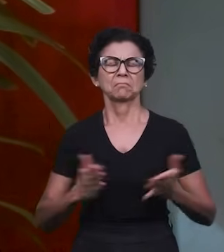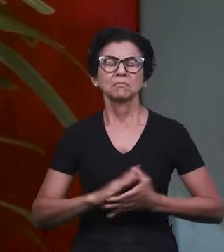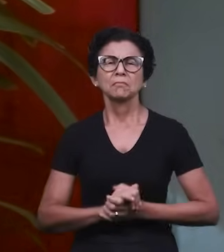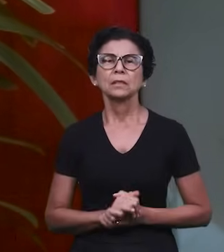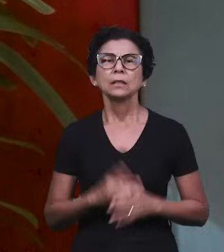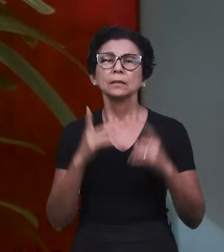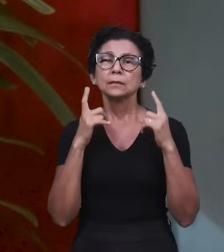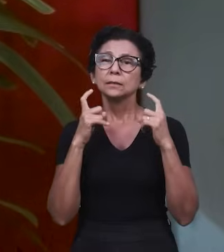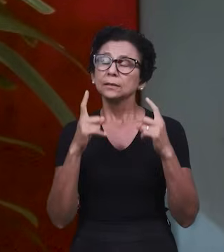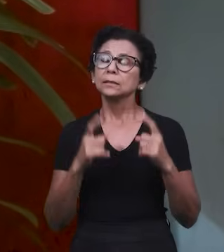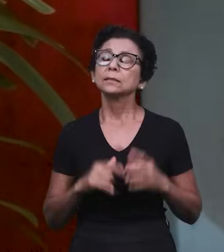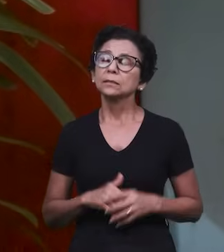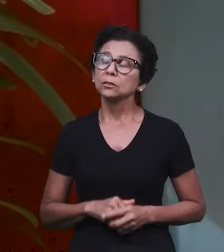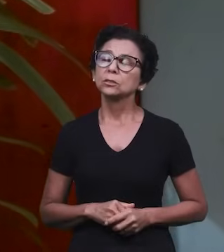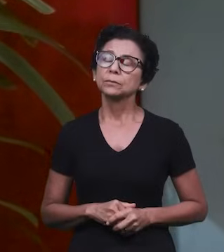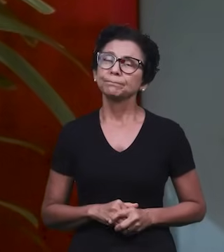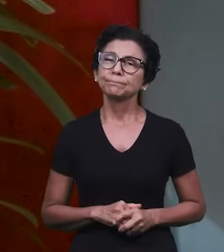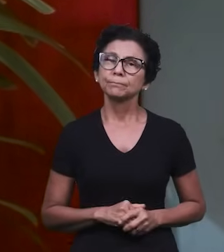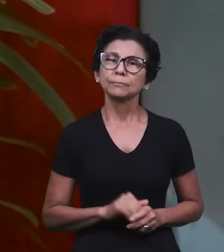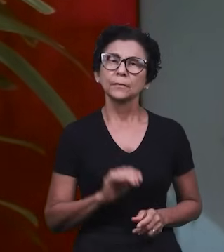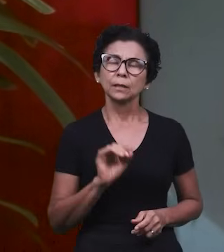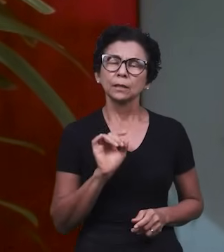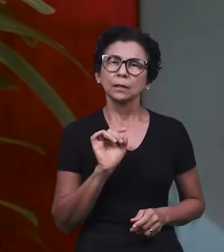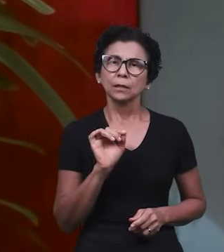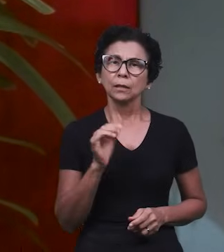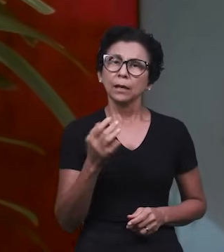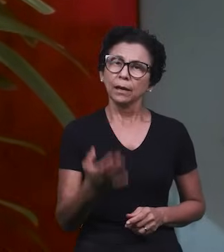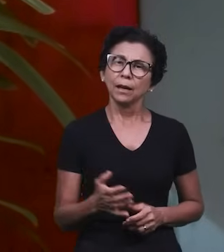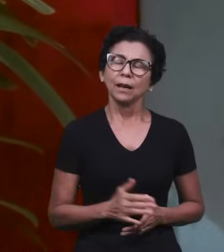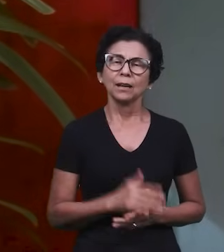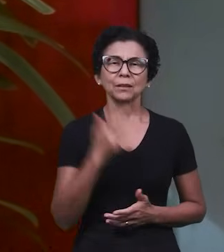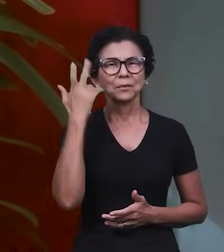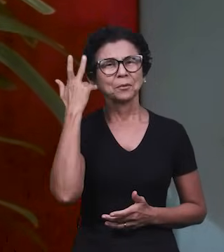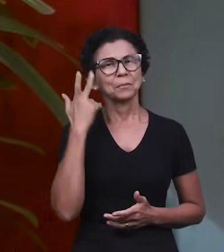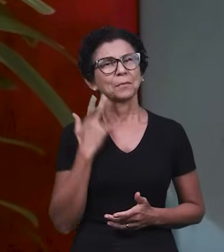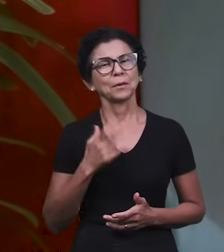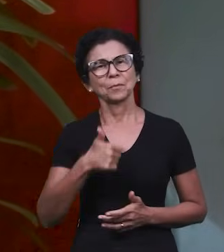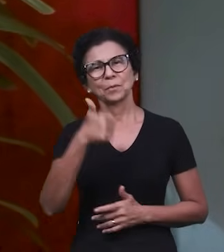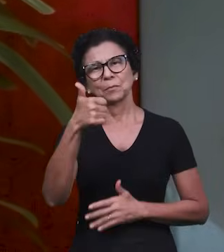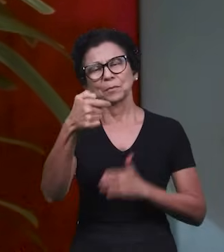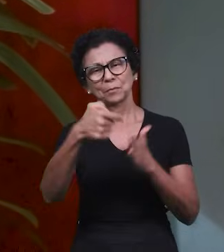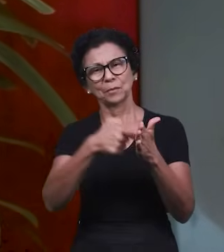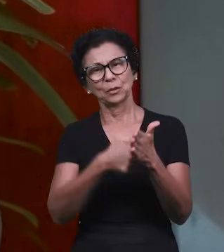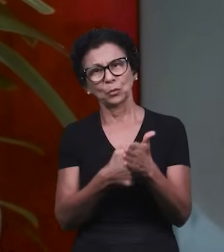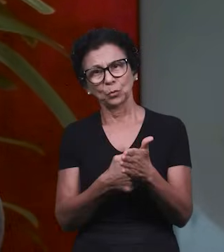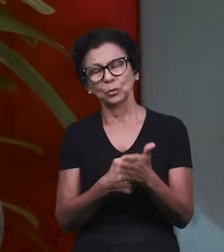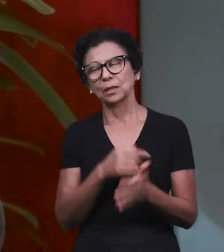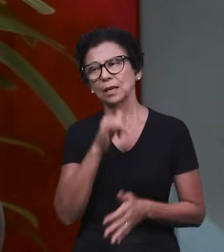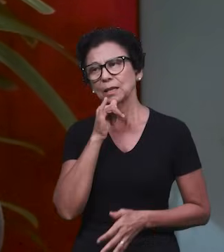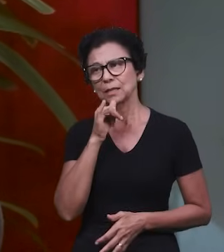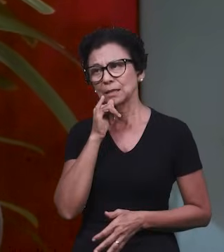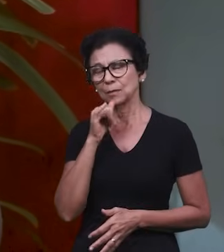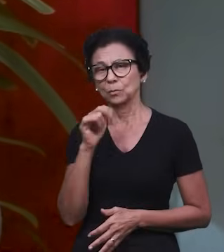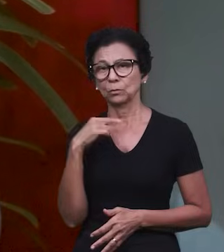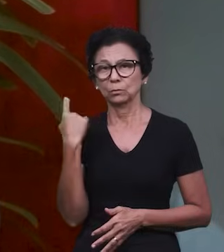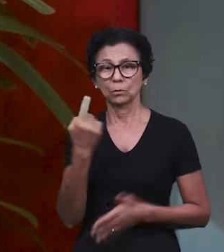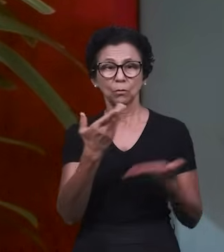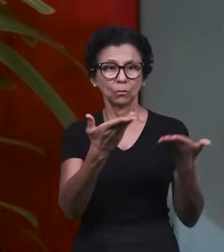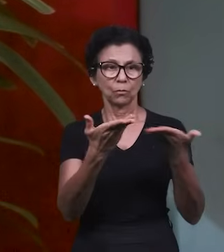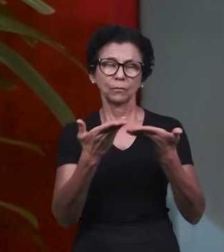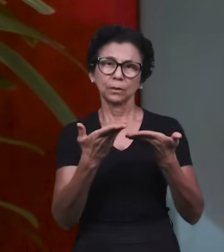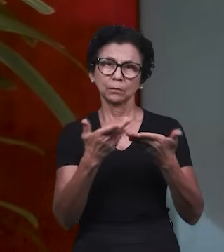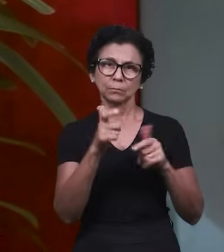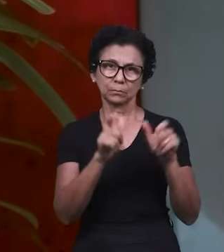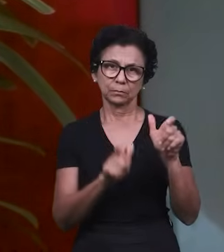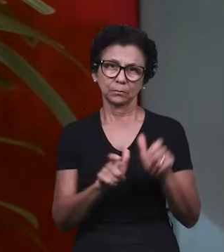informação, porque isso costuma ser a primeira pergunta que as pessoas fazem para nós quando nós, por exemplo, fazemos o convite.